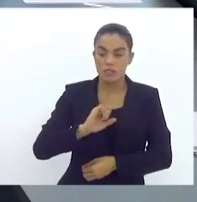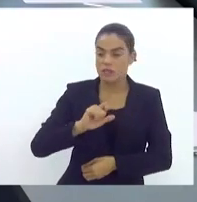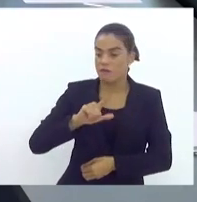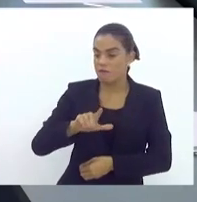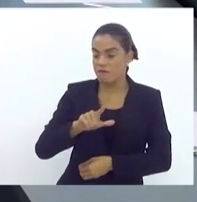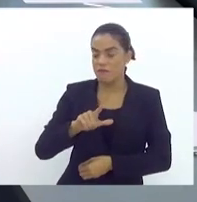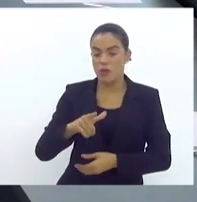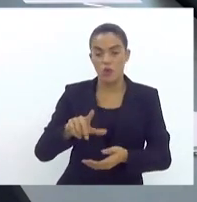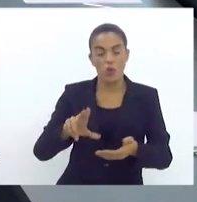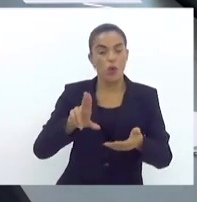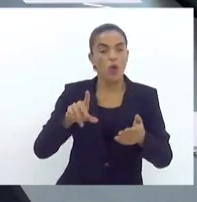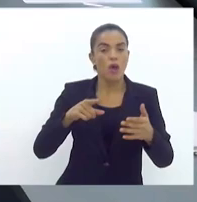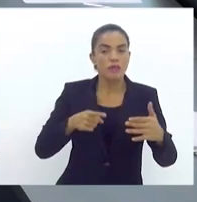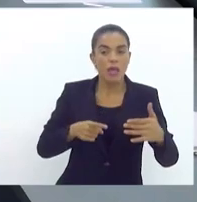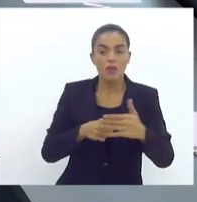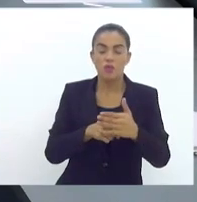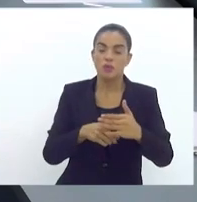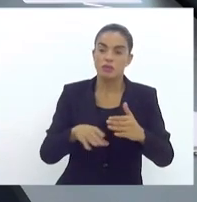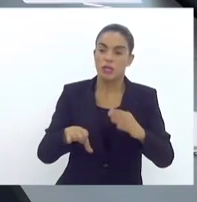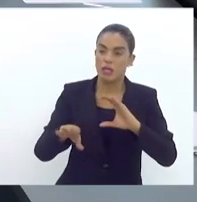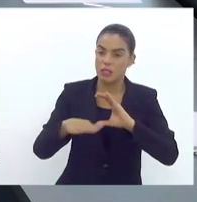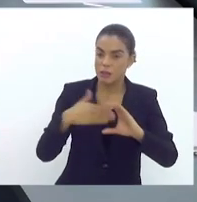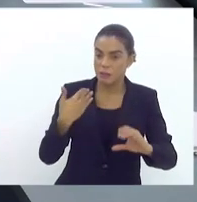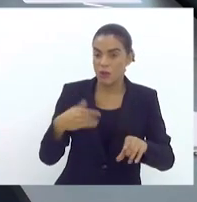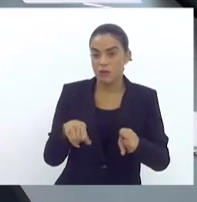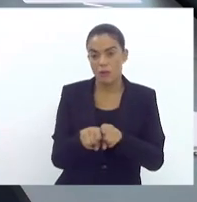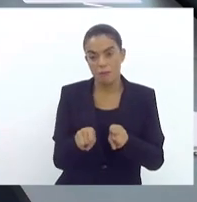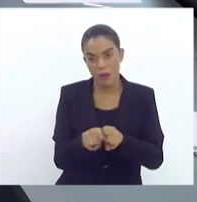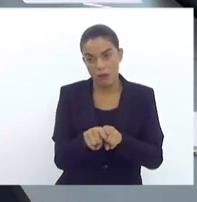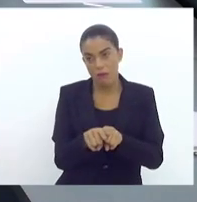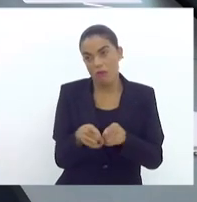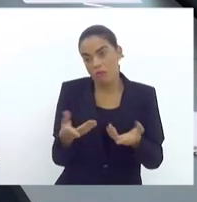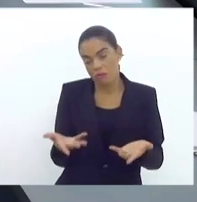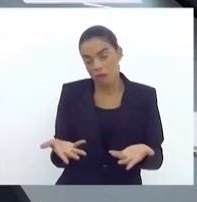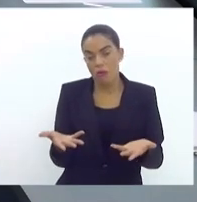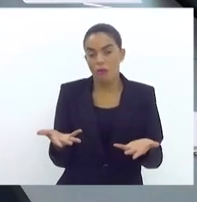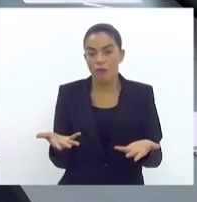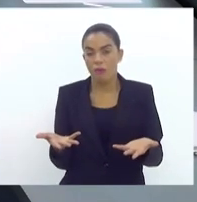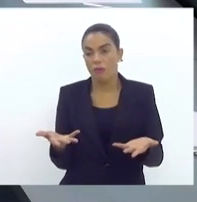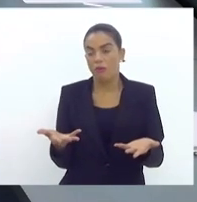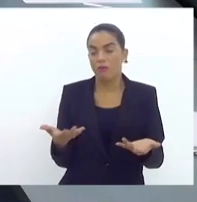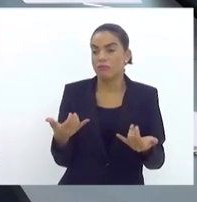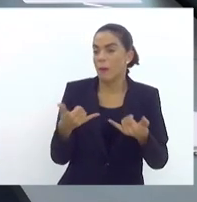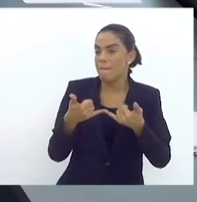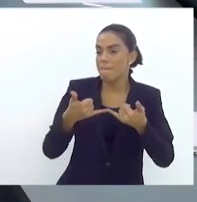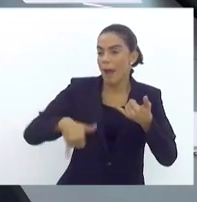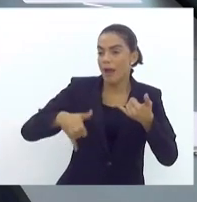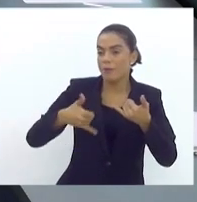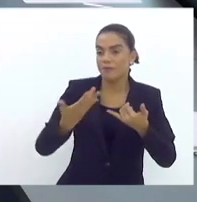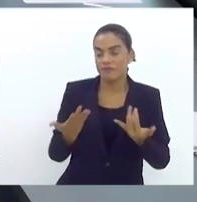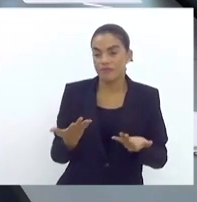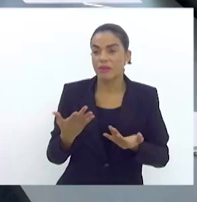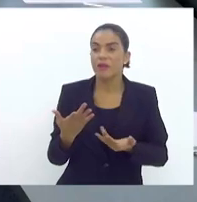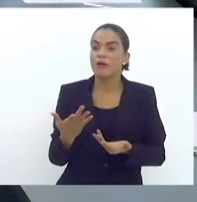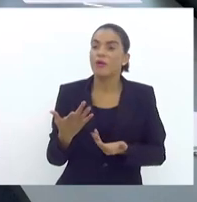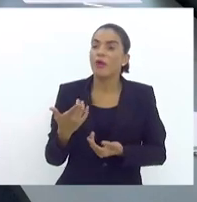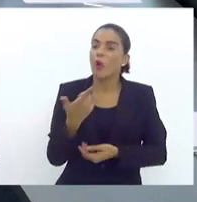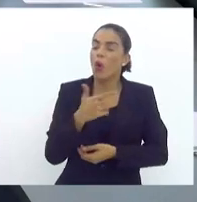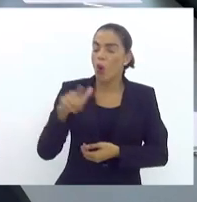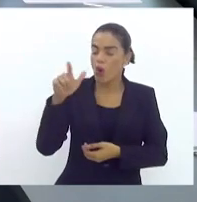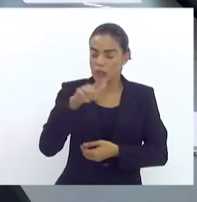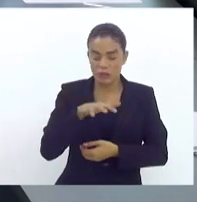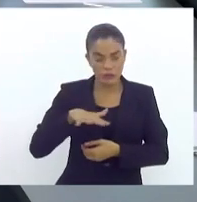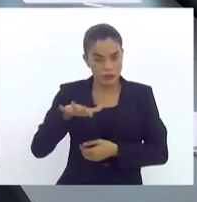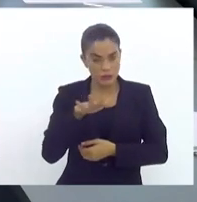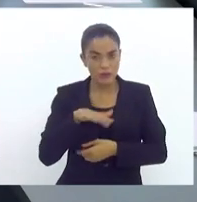né Essas denúncias enfim se não integrar fica fio solto e deixa muitas dúvidas mas uma questão que o senhor